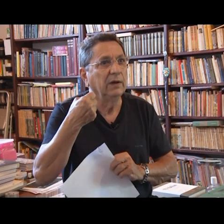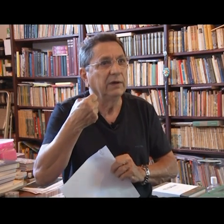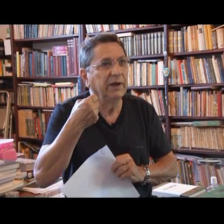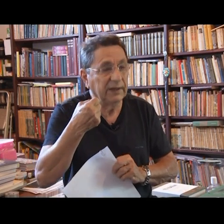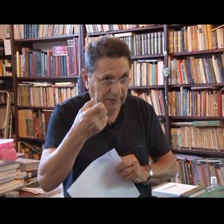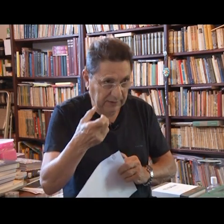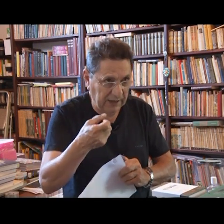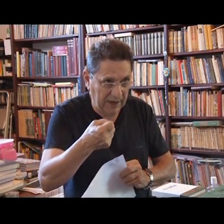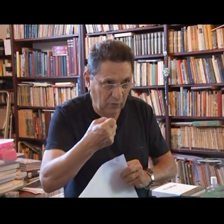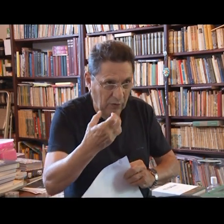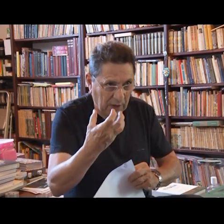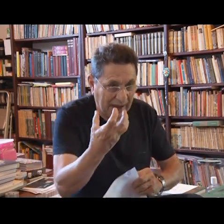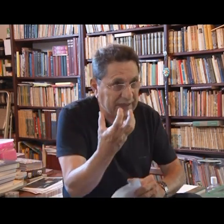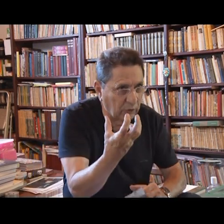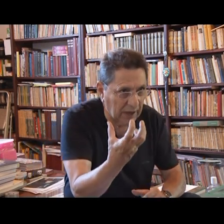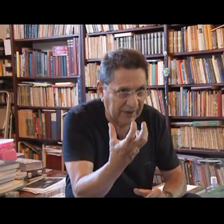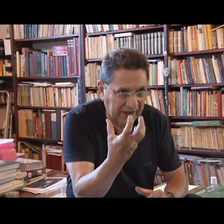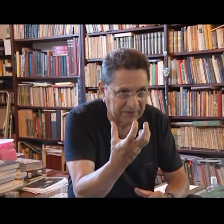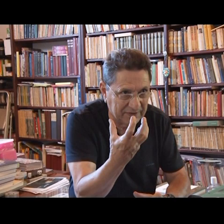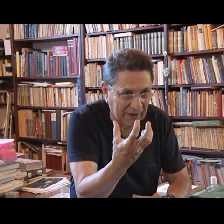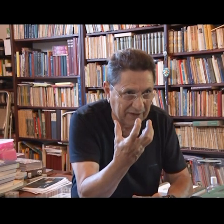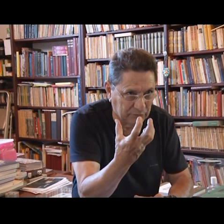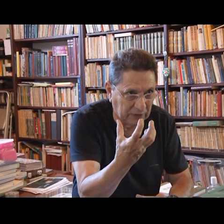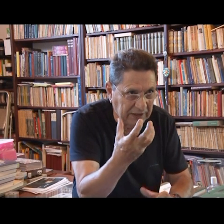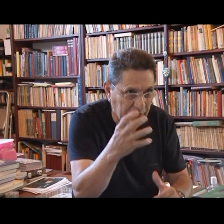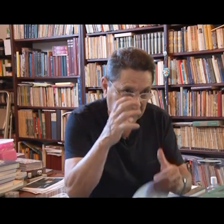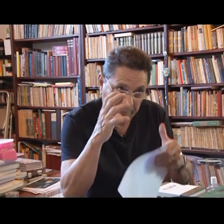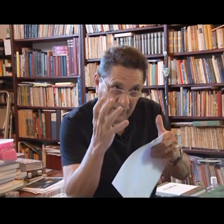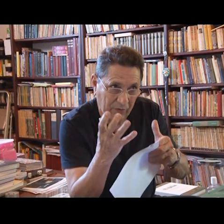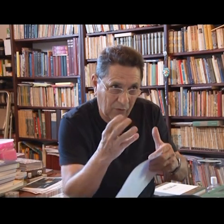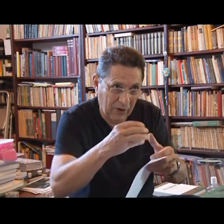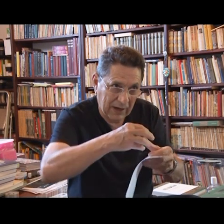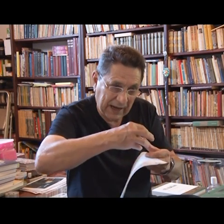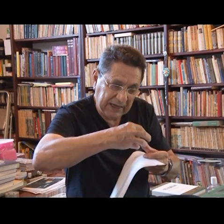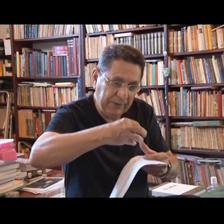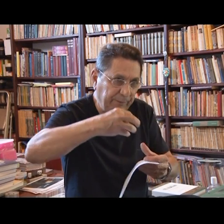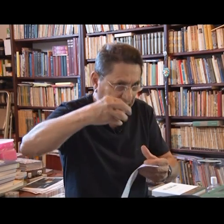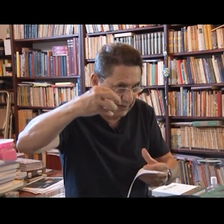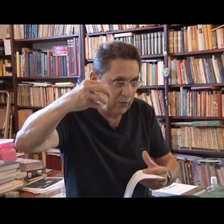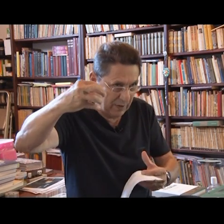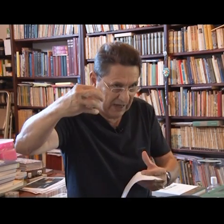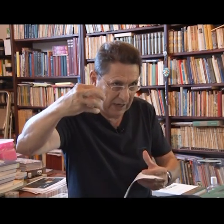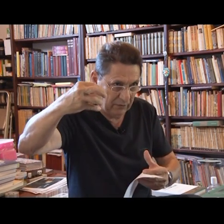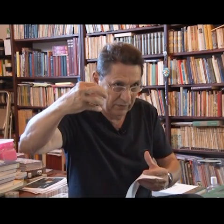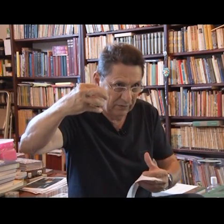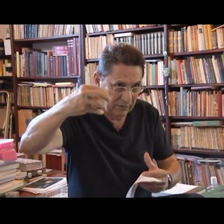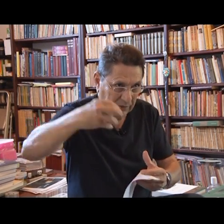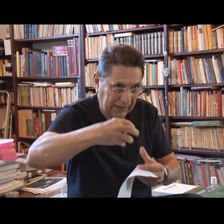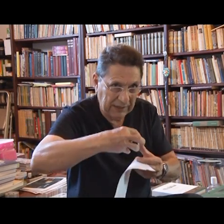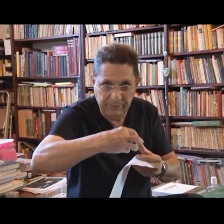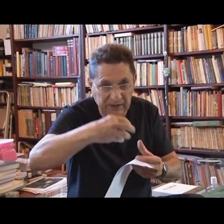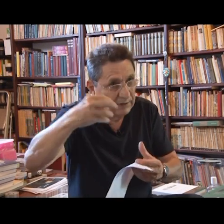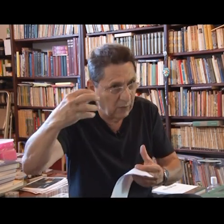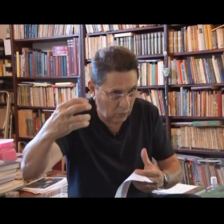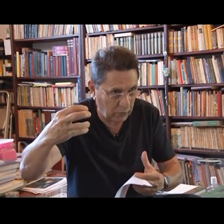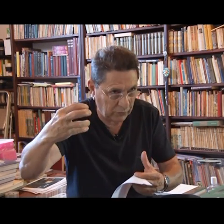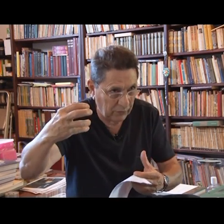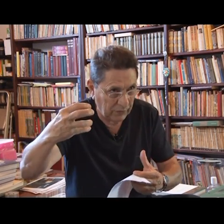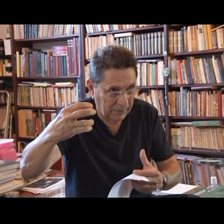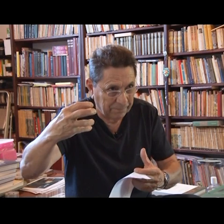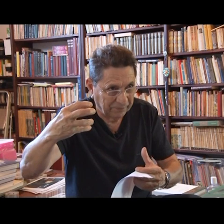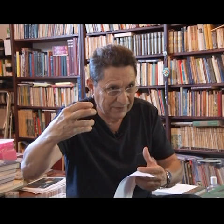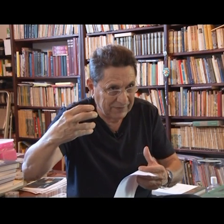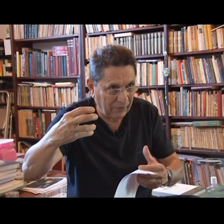alma, né? Que é aquilo que aparece mais no lírio, que é branco, aquele pendão amarelo, aquele pendão